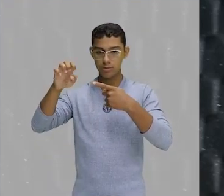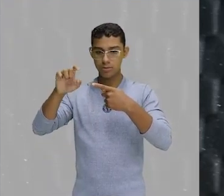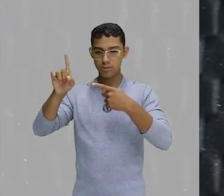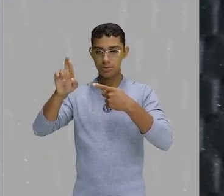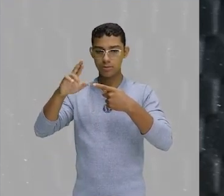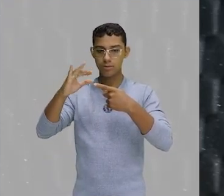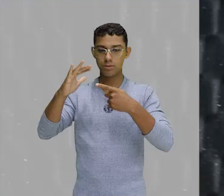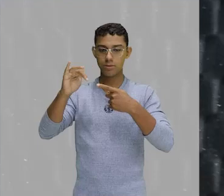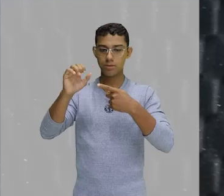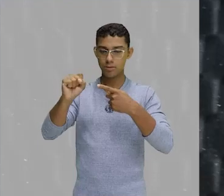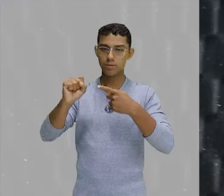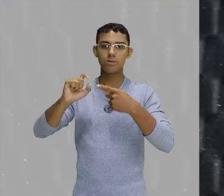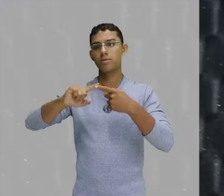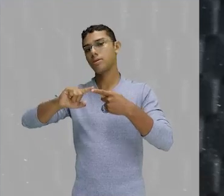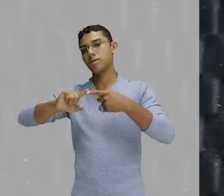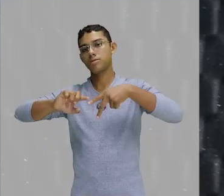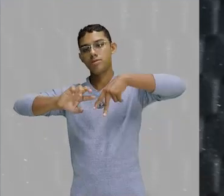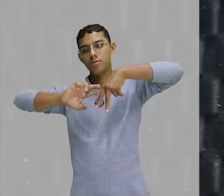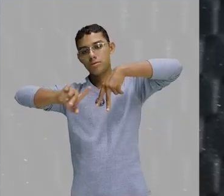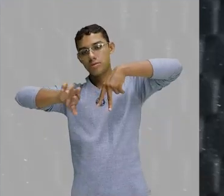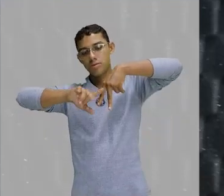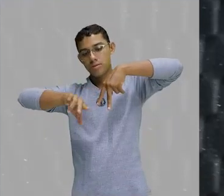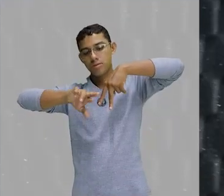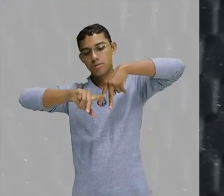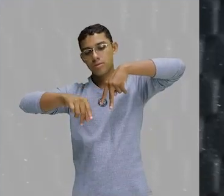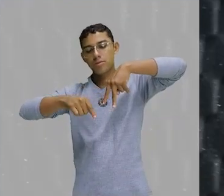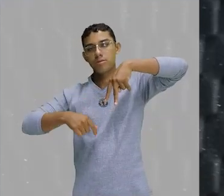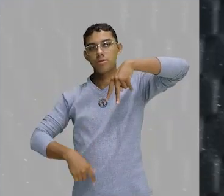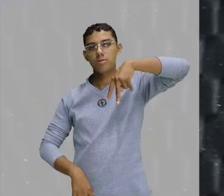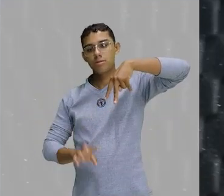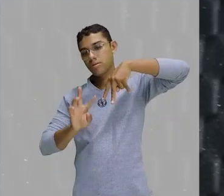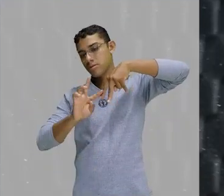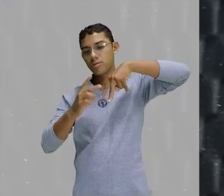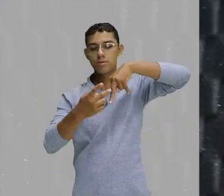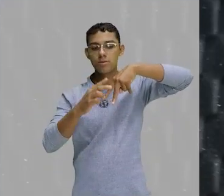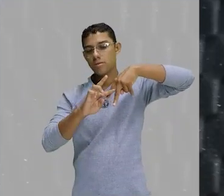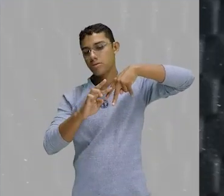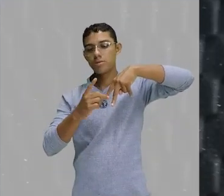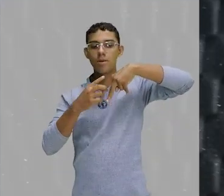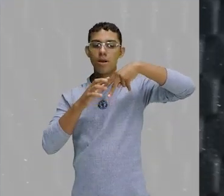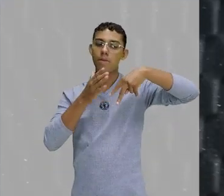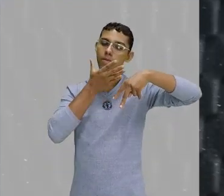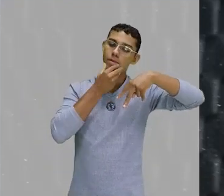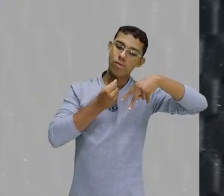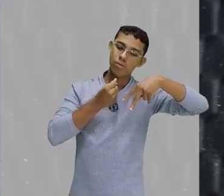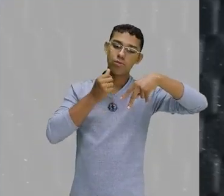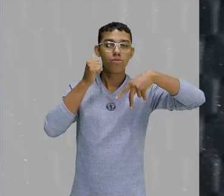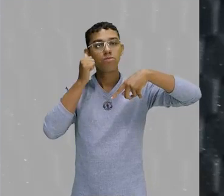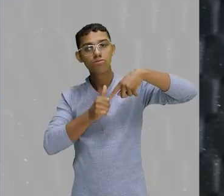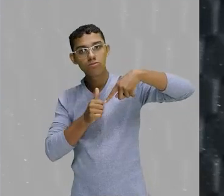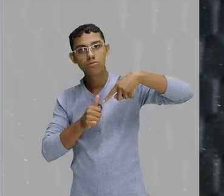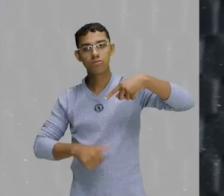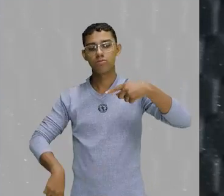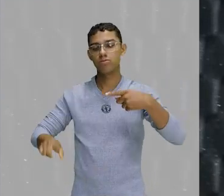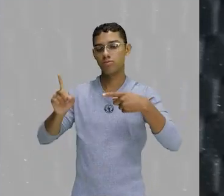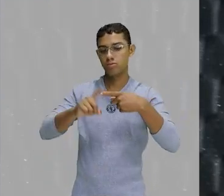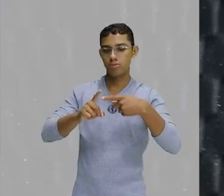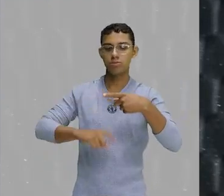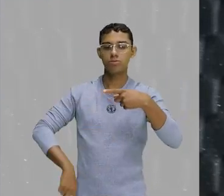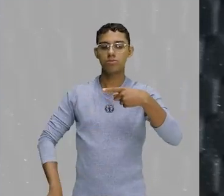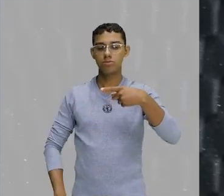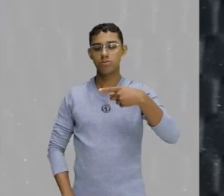me remete a gênero, tá? Então, quais são os gêneros da minha língua? Masculino e feminino, tá? Então,